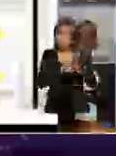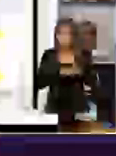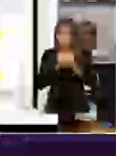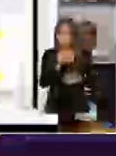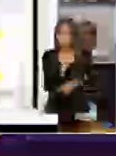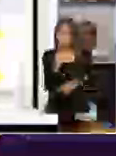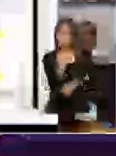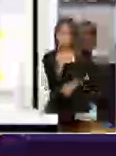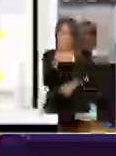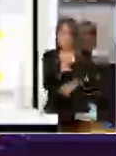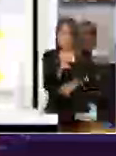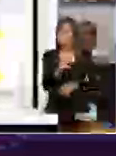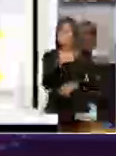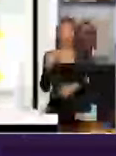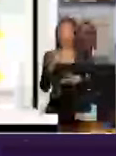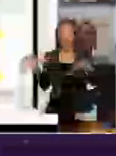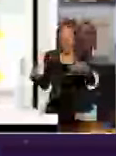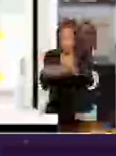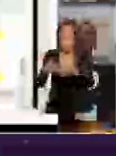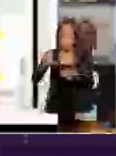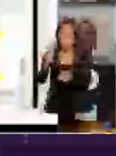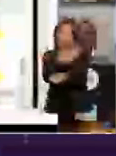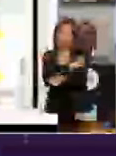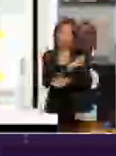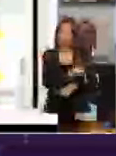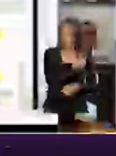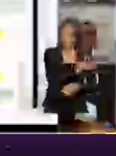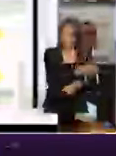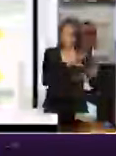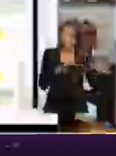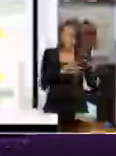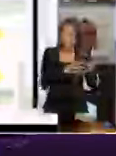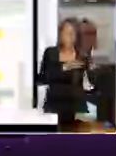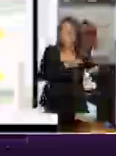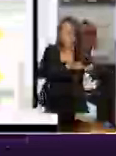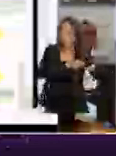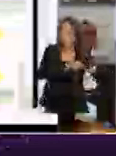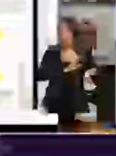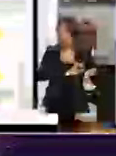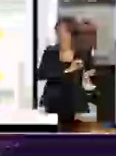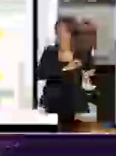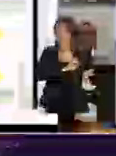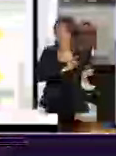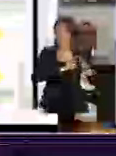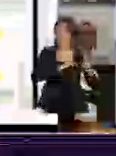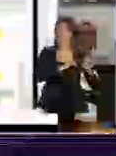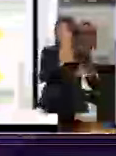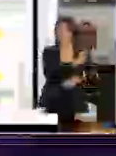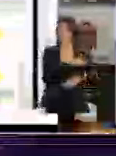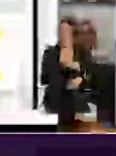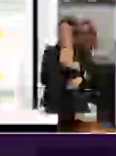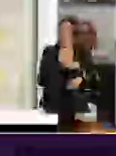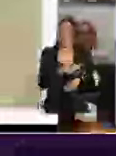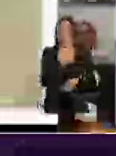15 óbitos no grupo de vacina e 14 no placebo. Então, é realmente interessante analisar se essas vacinas